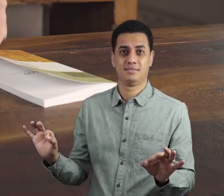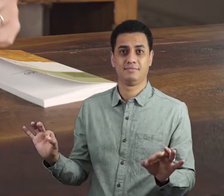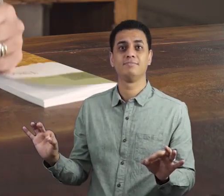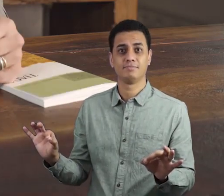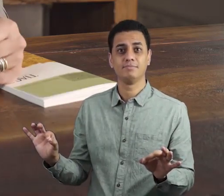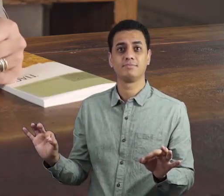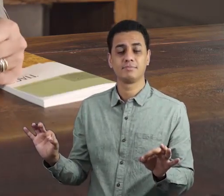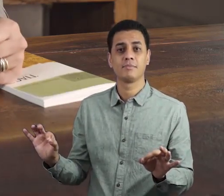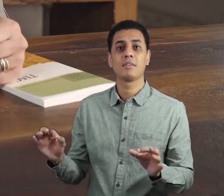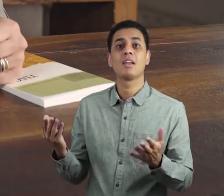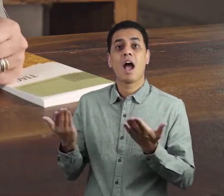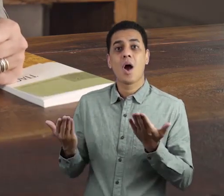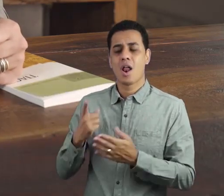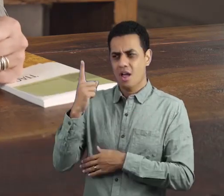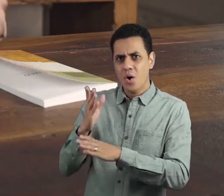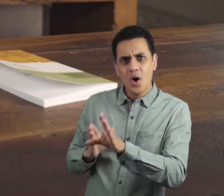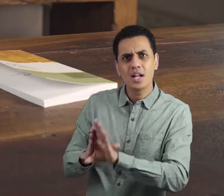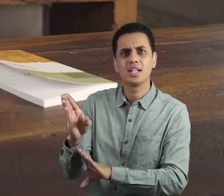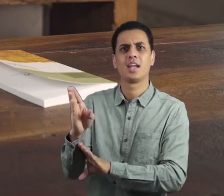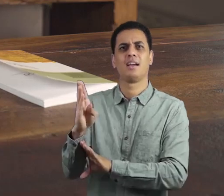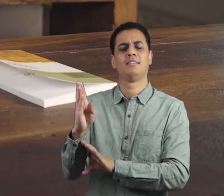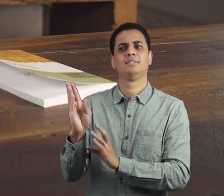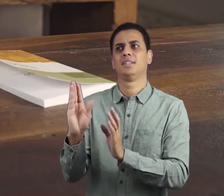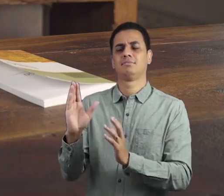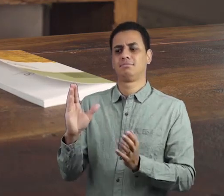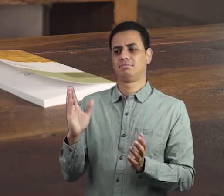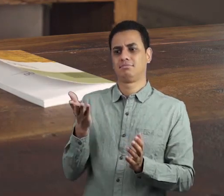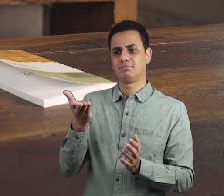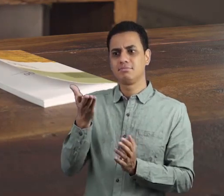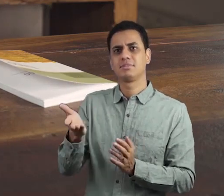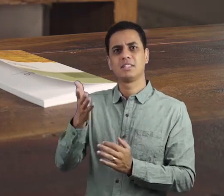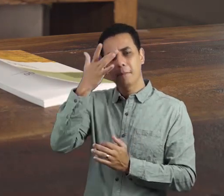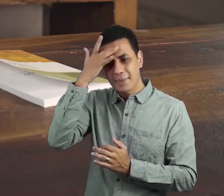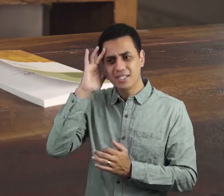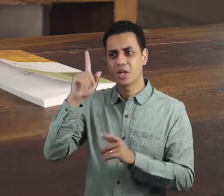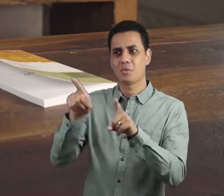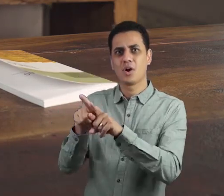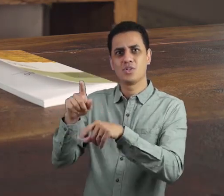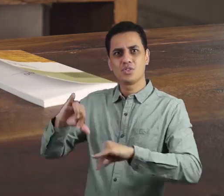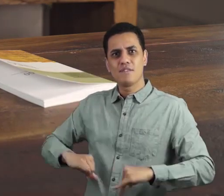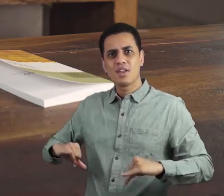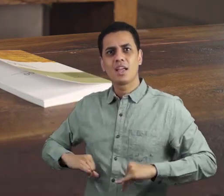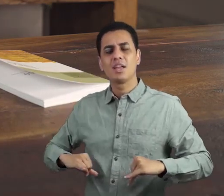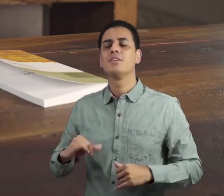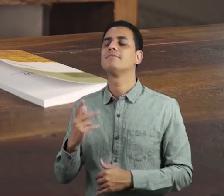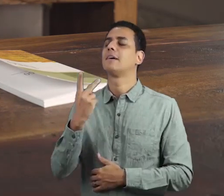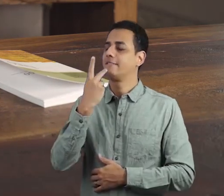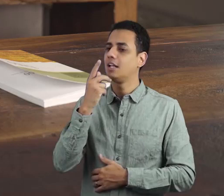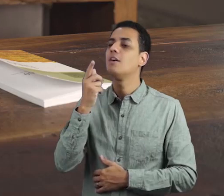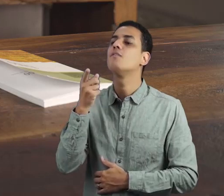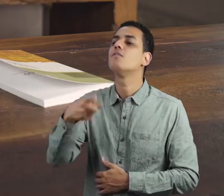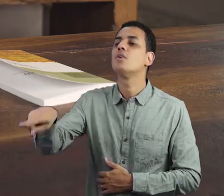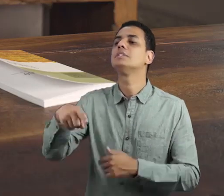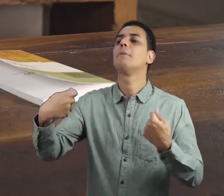que você, empregado, né? Você esteja vivendo dramas nesse momento, de injustiça do seu chefe, do seu patrão, do